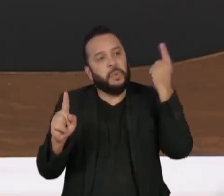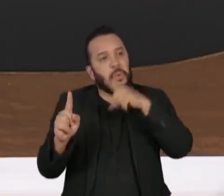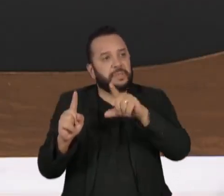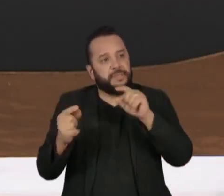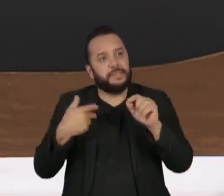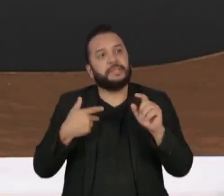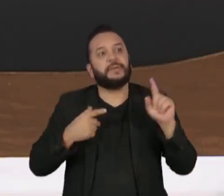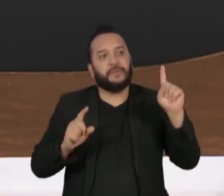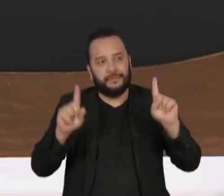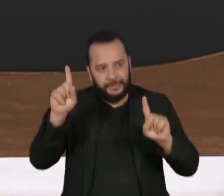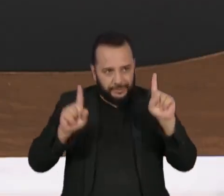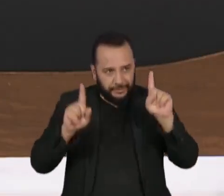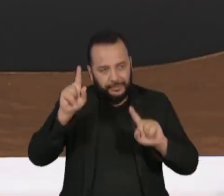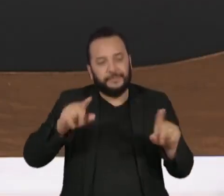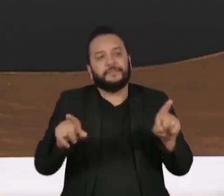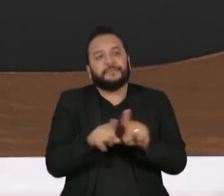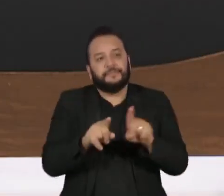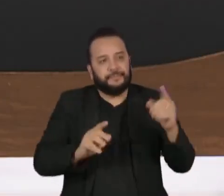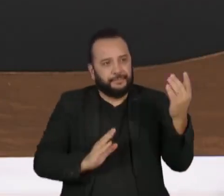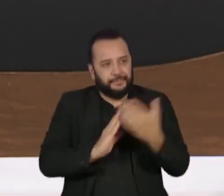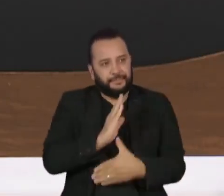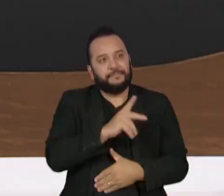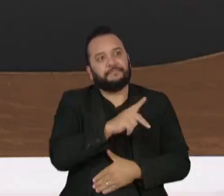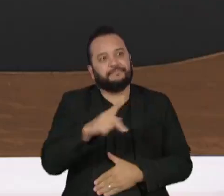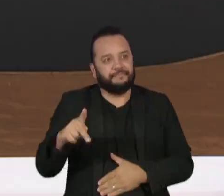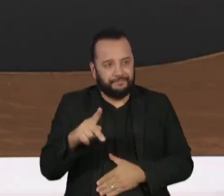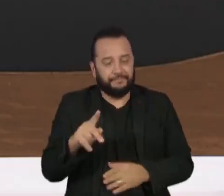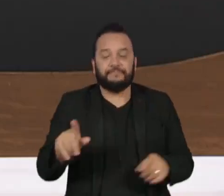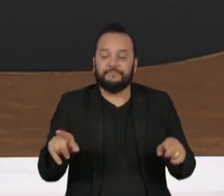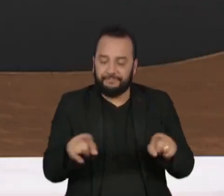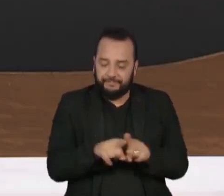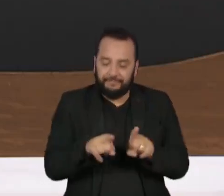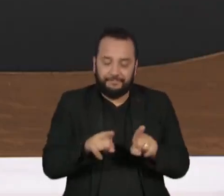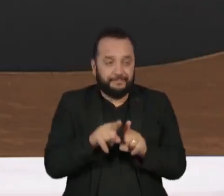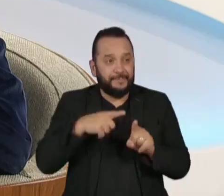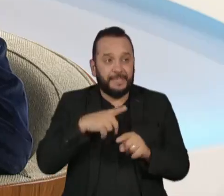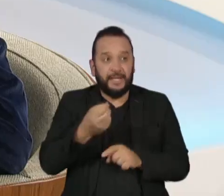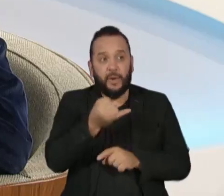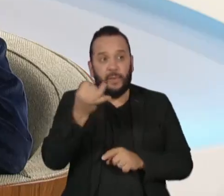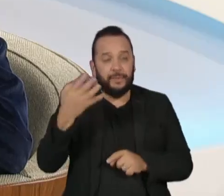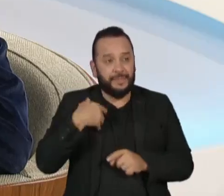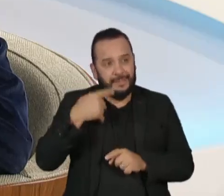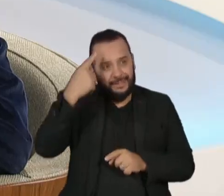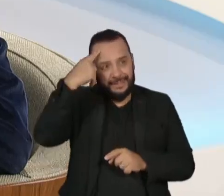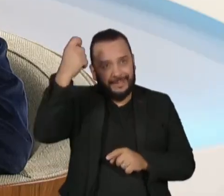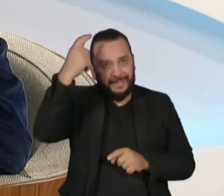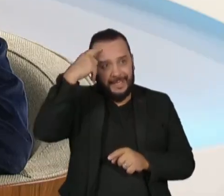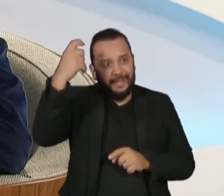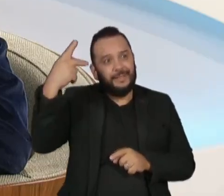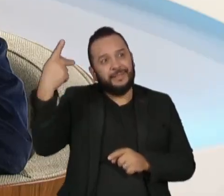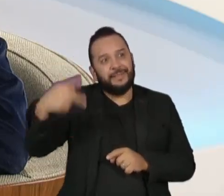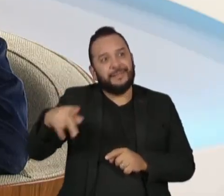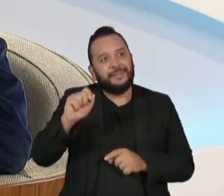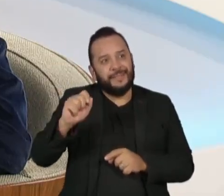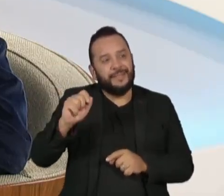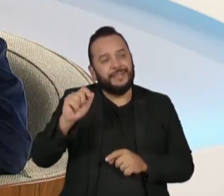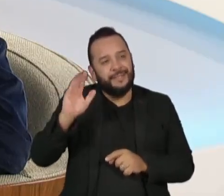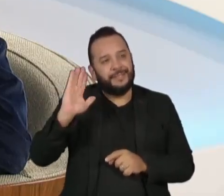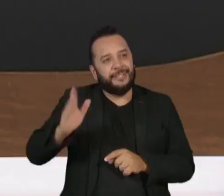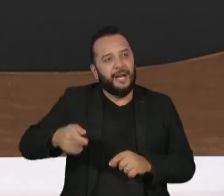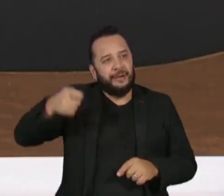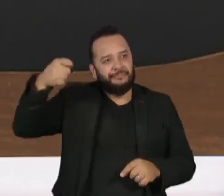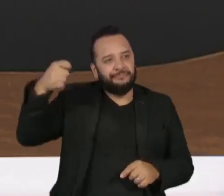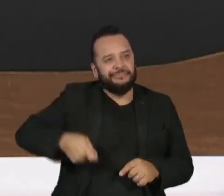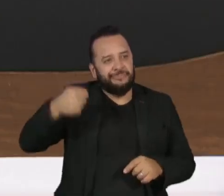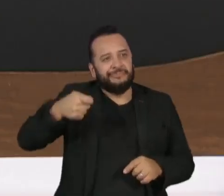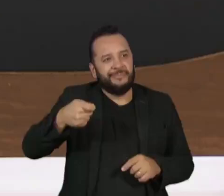tornasse competitivo e depois até eleito. E também fazendo graça de algumas ideias já então notadamente extremistas.